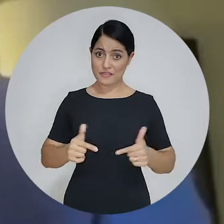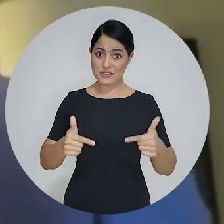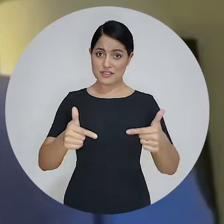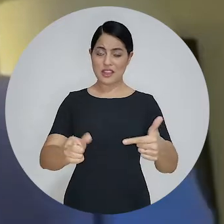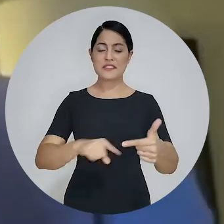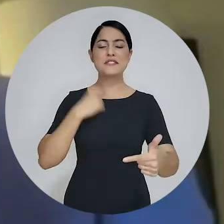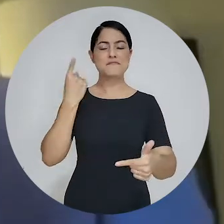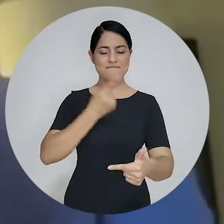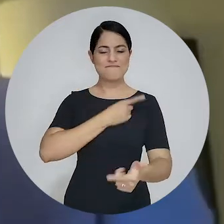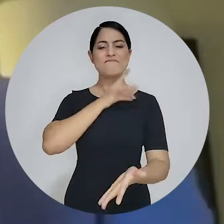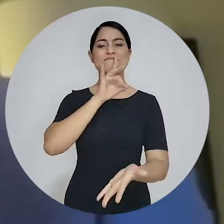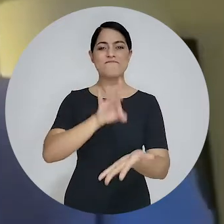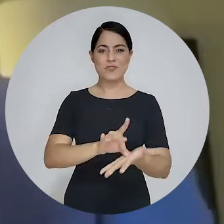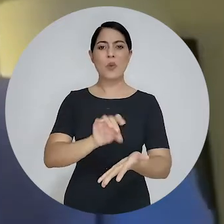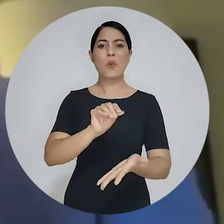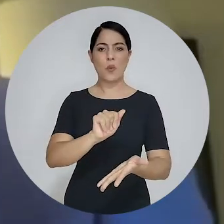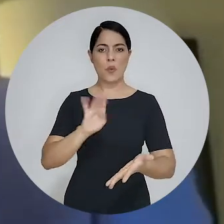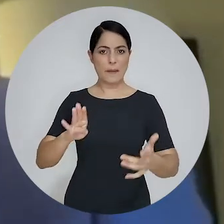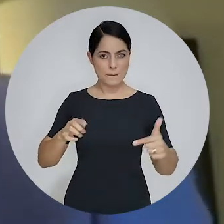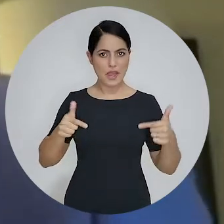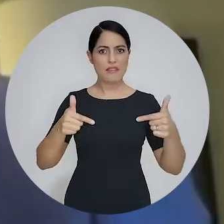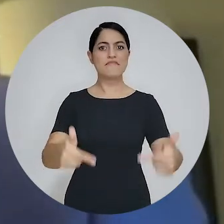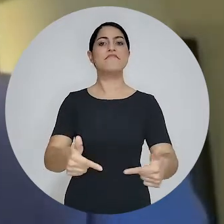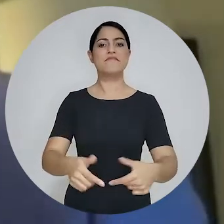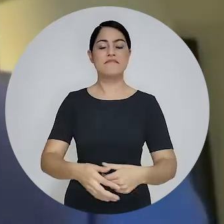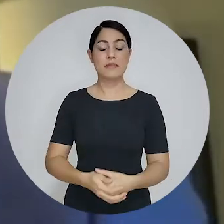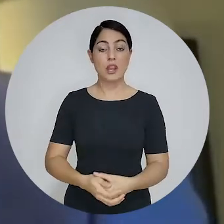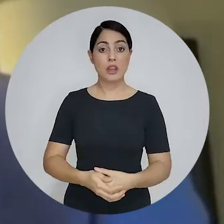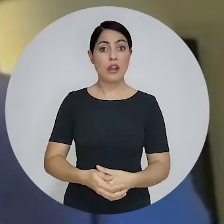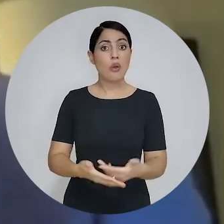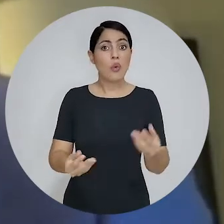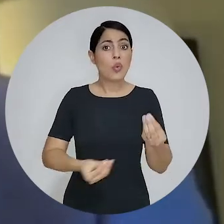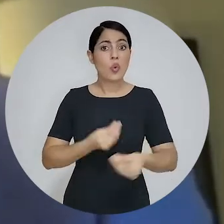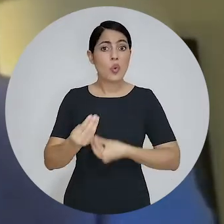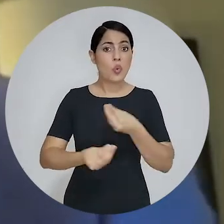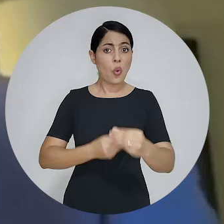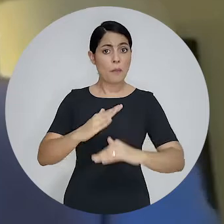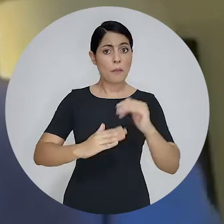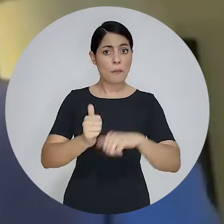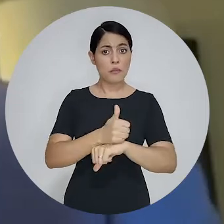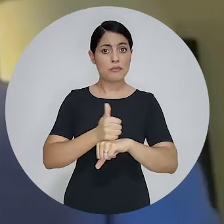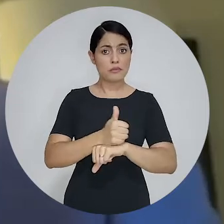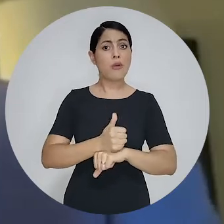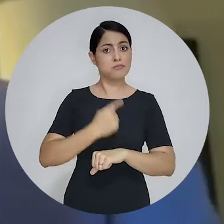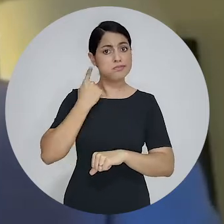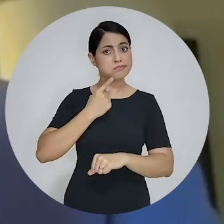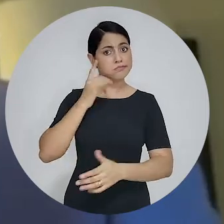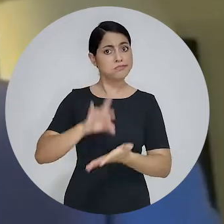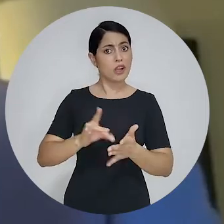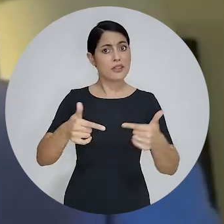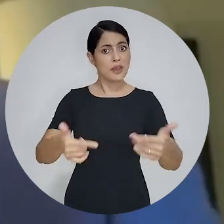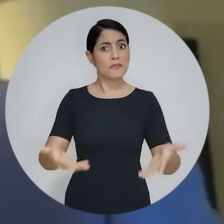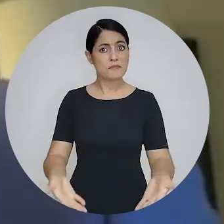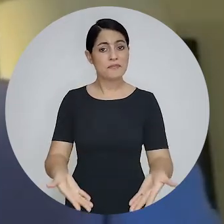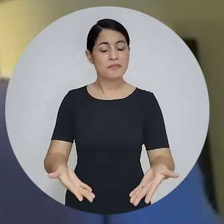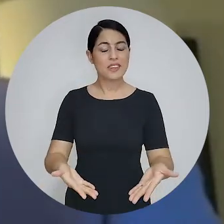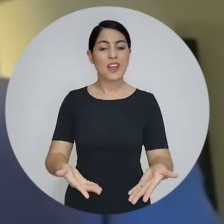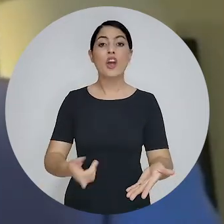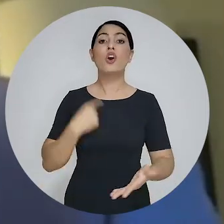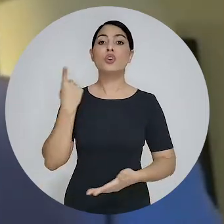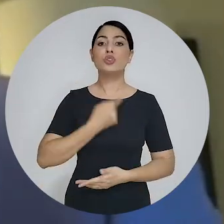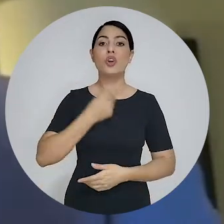eficiência têm sido os alicerces das ações realizadas pela Ordem, contribuindo decisivamente com o exercício profissional da